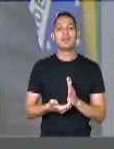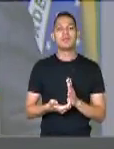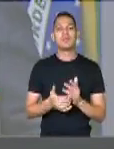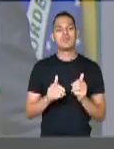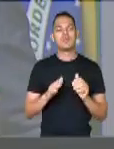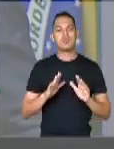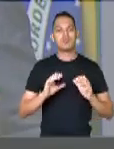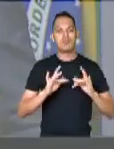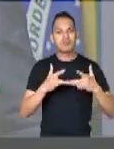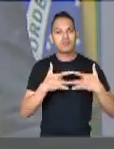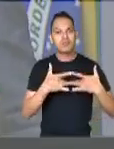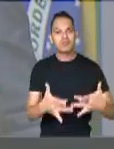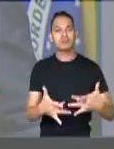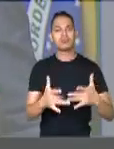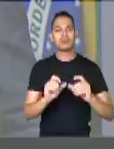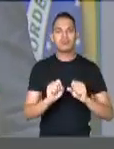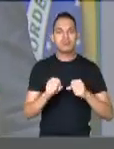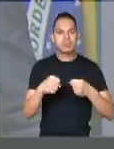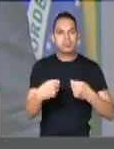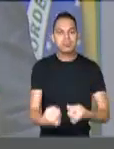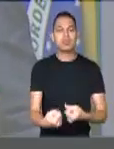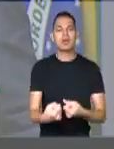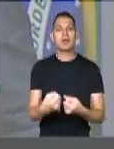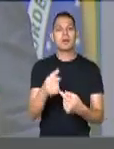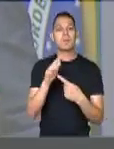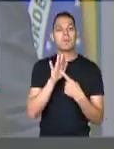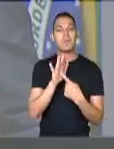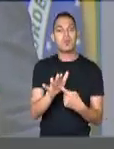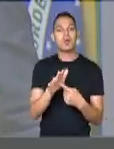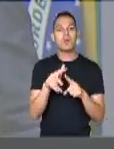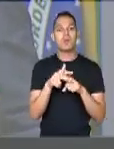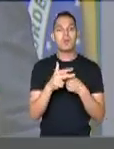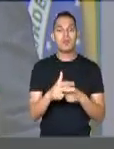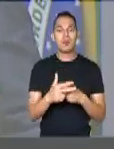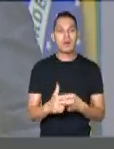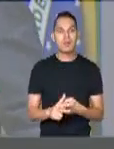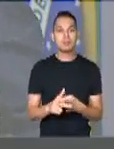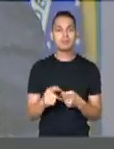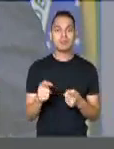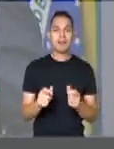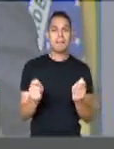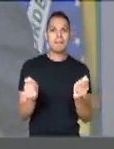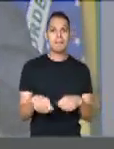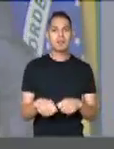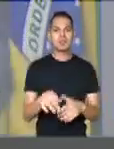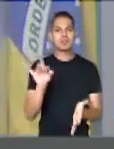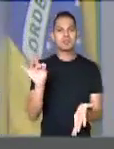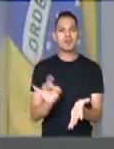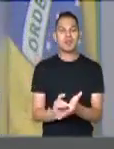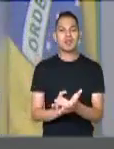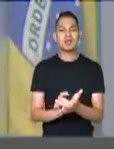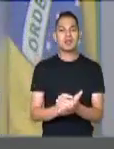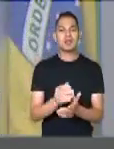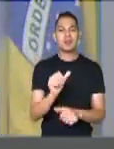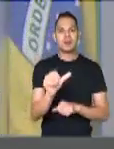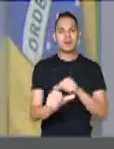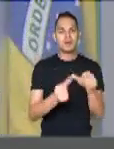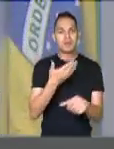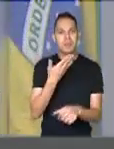lucidez, apontar uma reforma que possa realmente